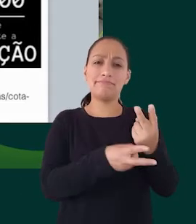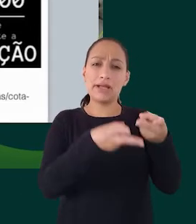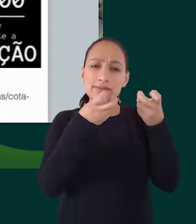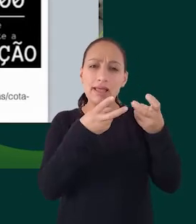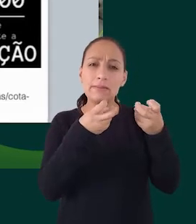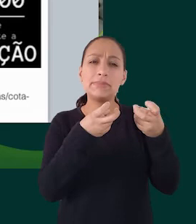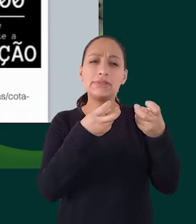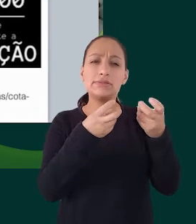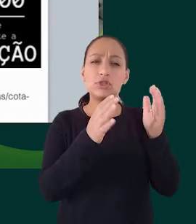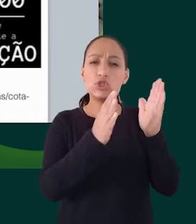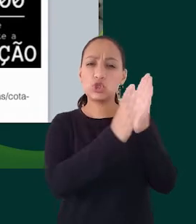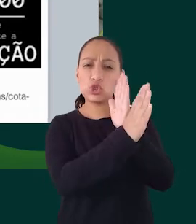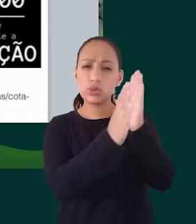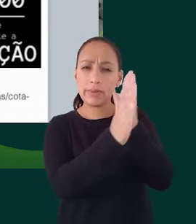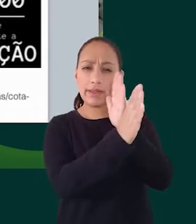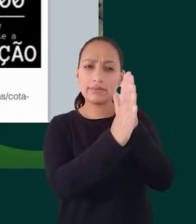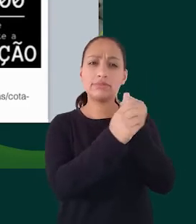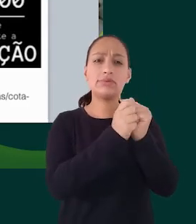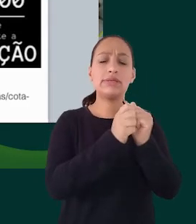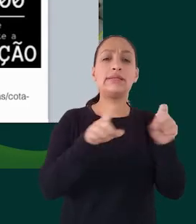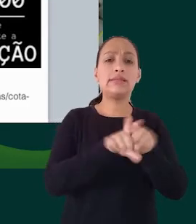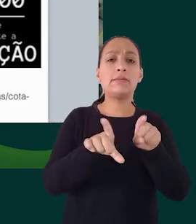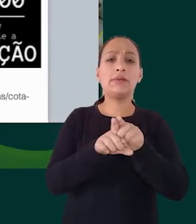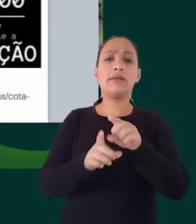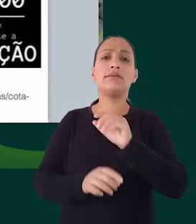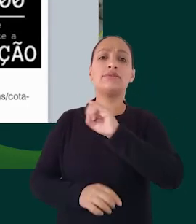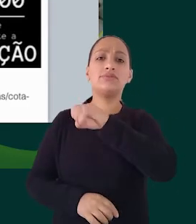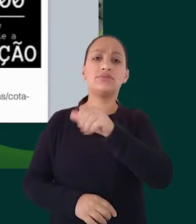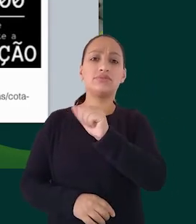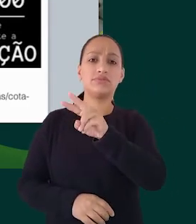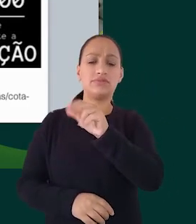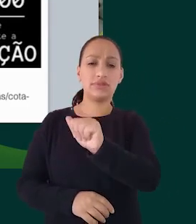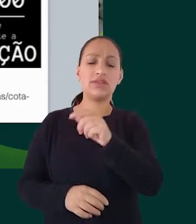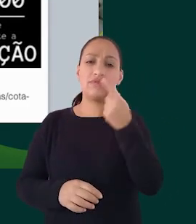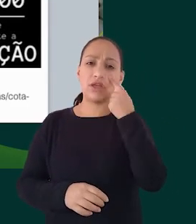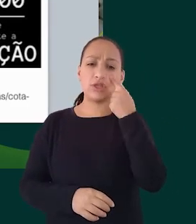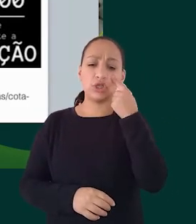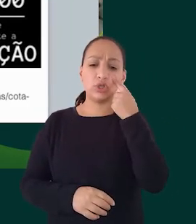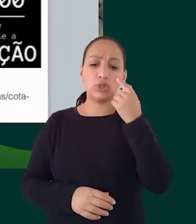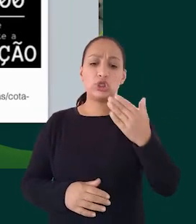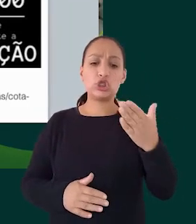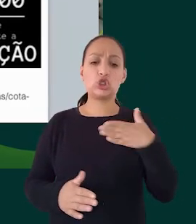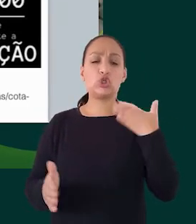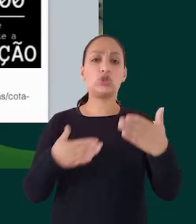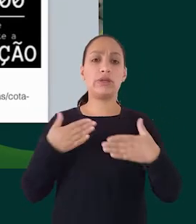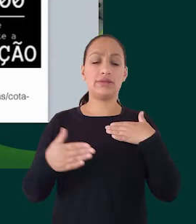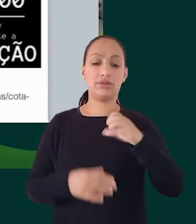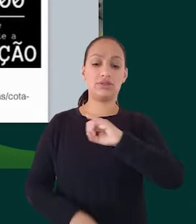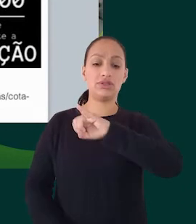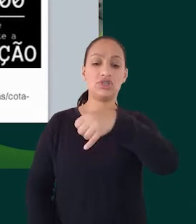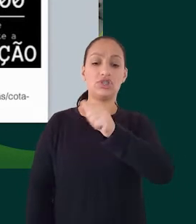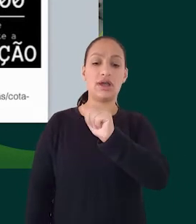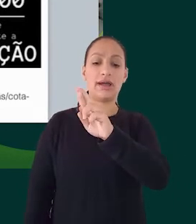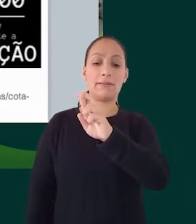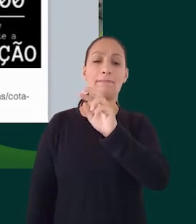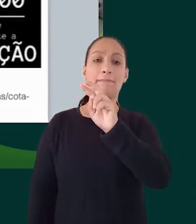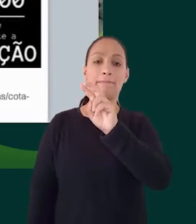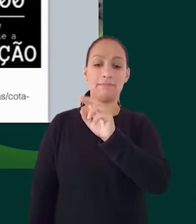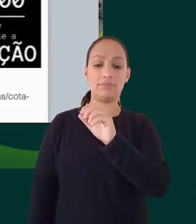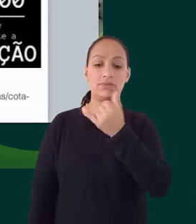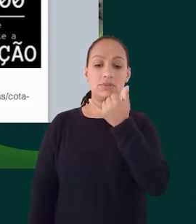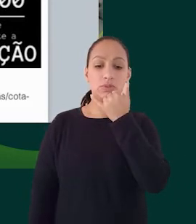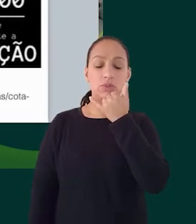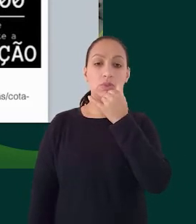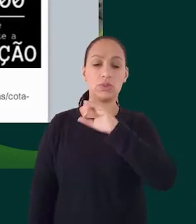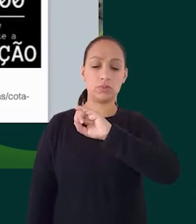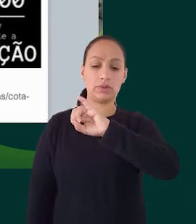é um site que permite a navegação pelos gastos e suspeitas que são geradas, certo? Inclusive o Jarbas, ou a Rose, não me